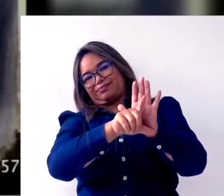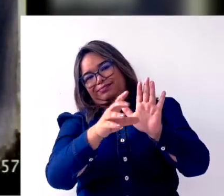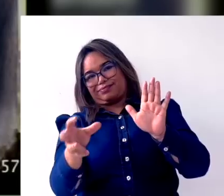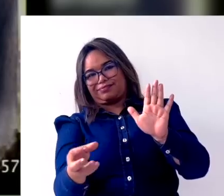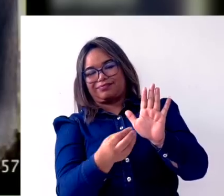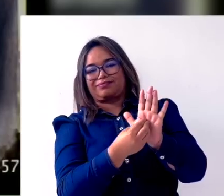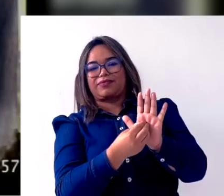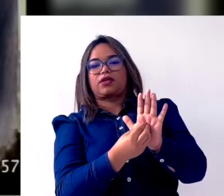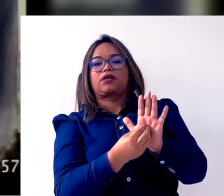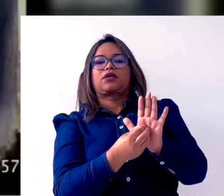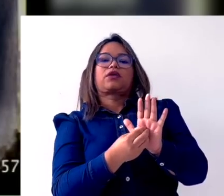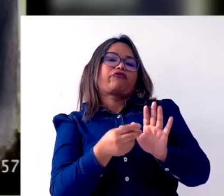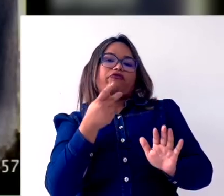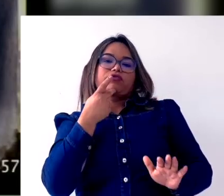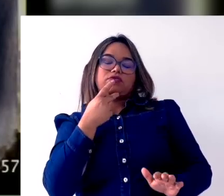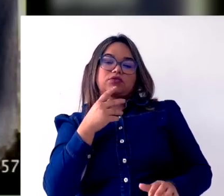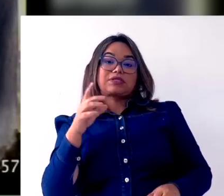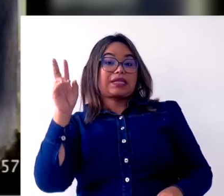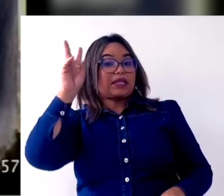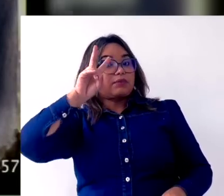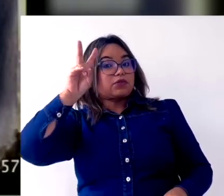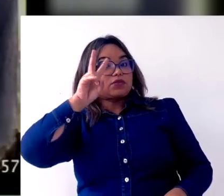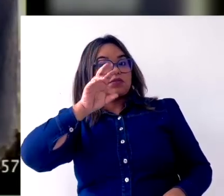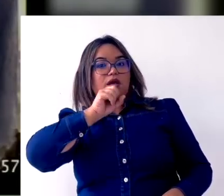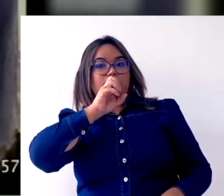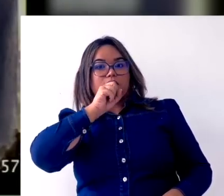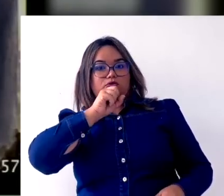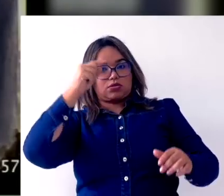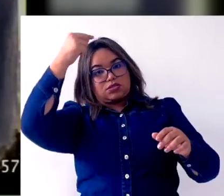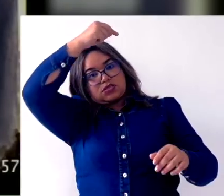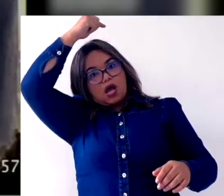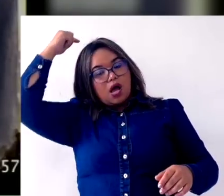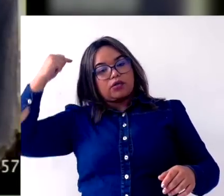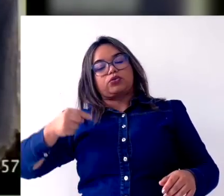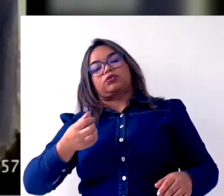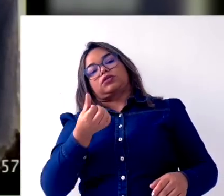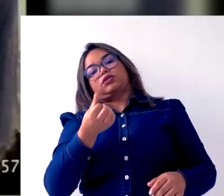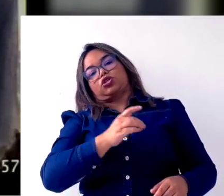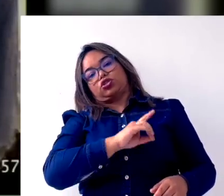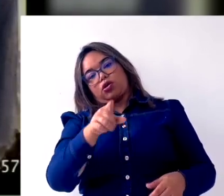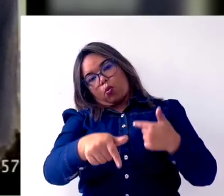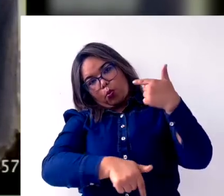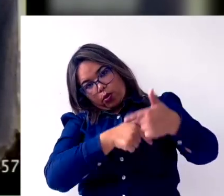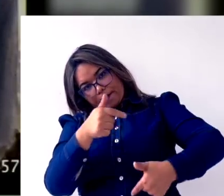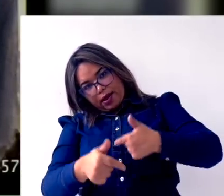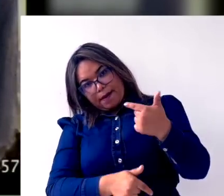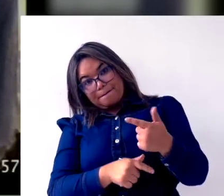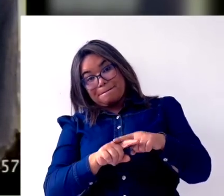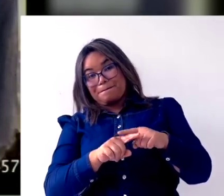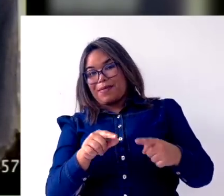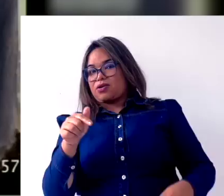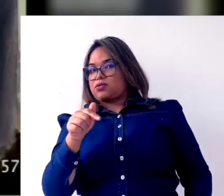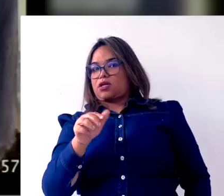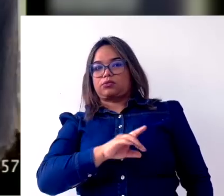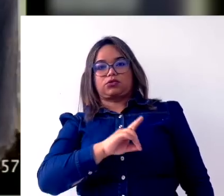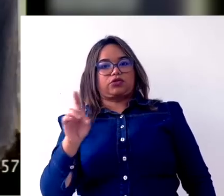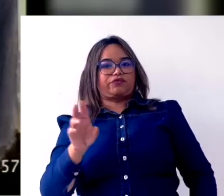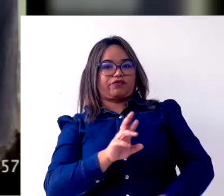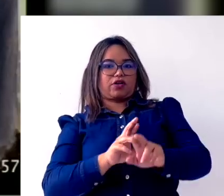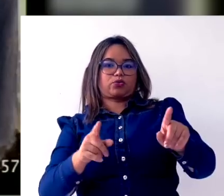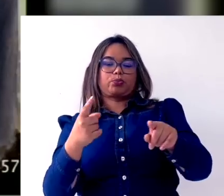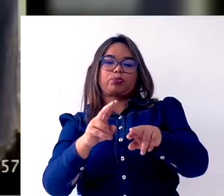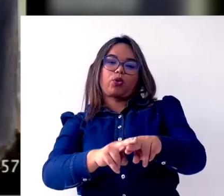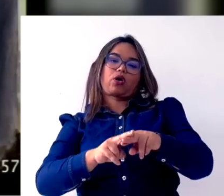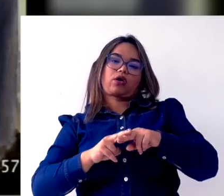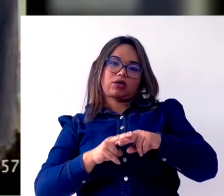trabalharás e farás toda a tua obra, mas o 7º dia é o sábado do Senhor teu Deus. Por quê? Em 6 dias,